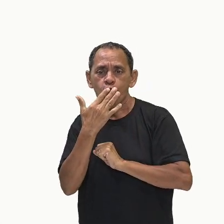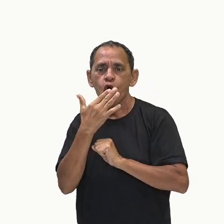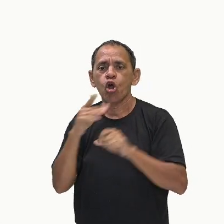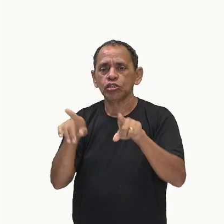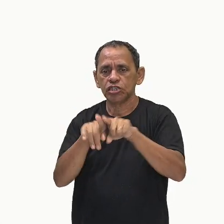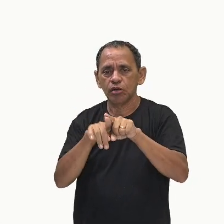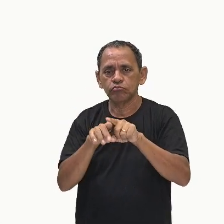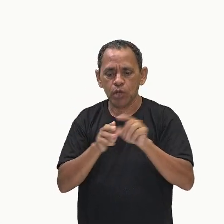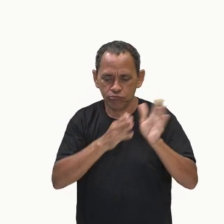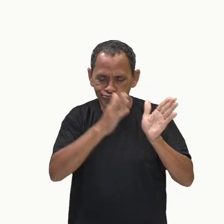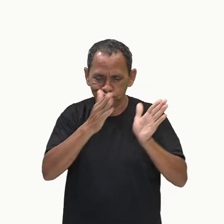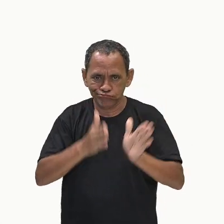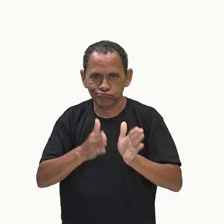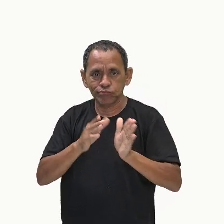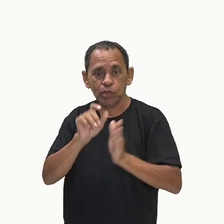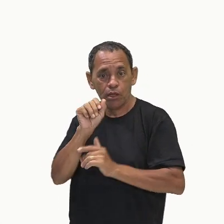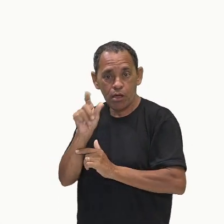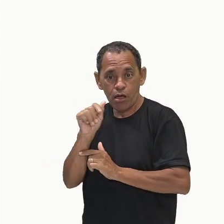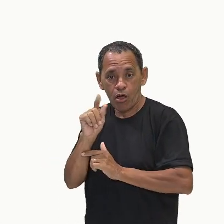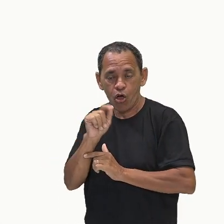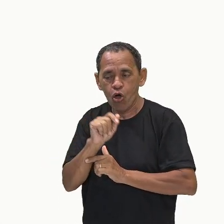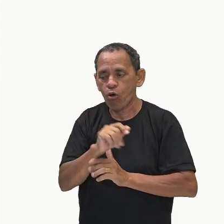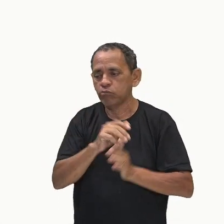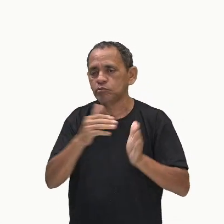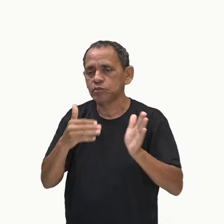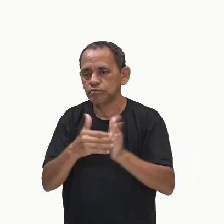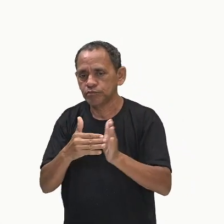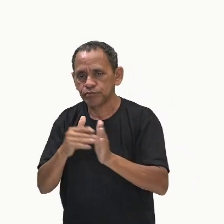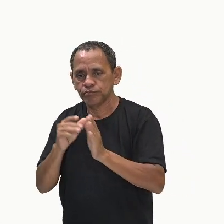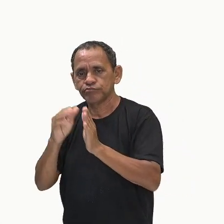aqui, do azul ao vermelho.